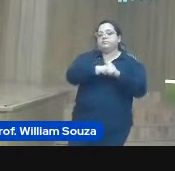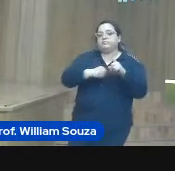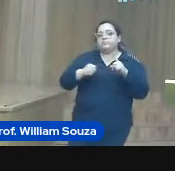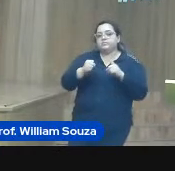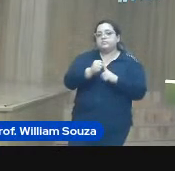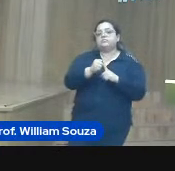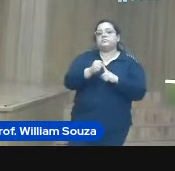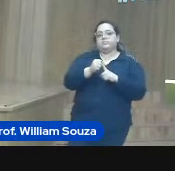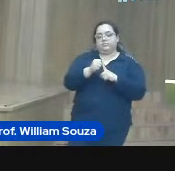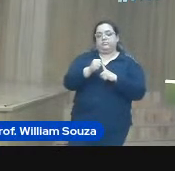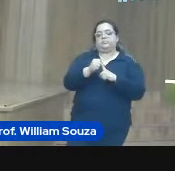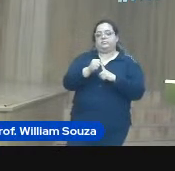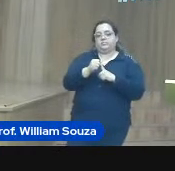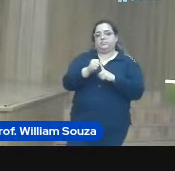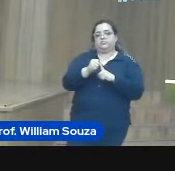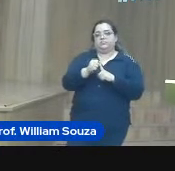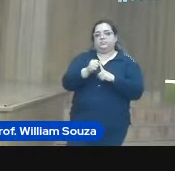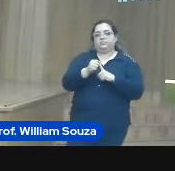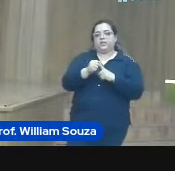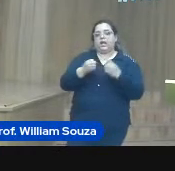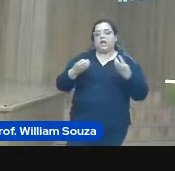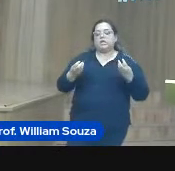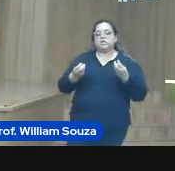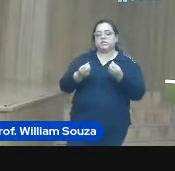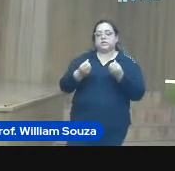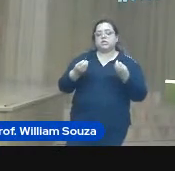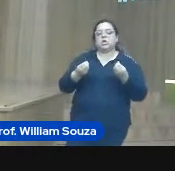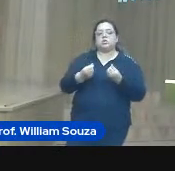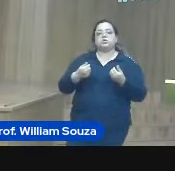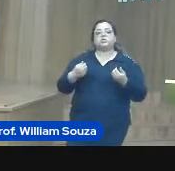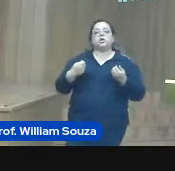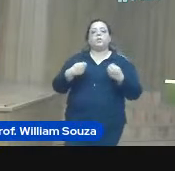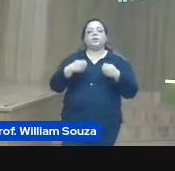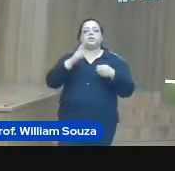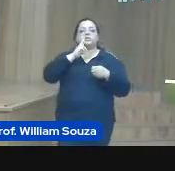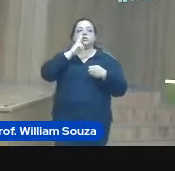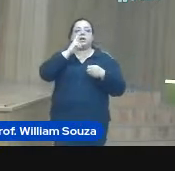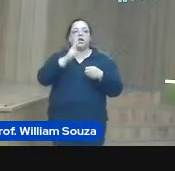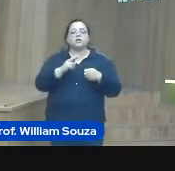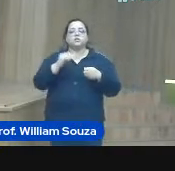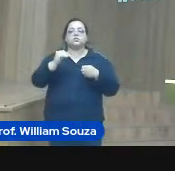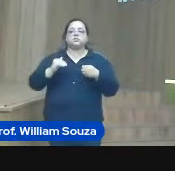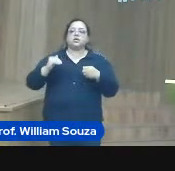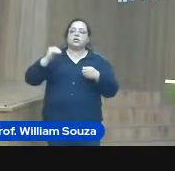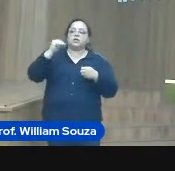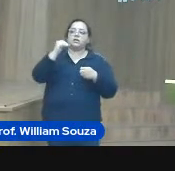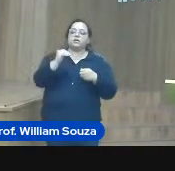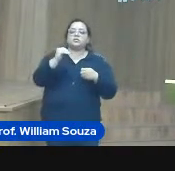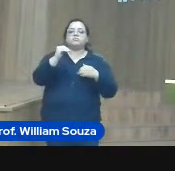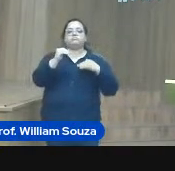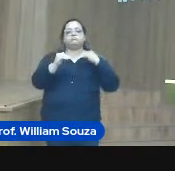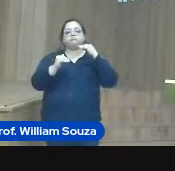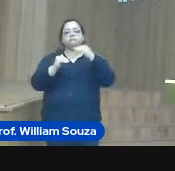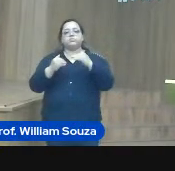essencialmente social. Tem a ver com as circunstâncias. Sobrevivência e transcendência